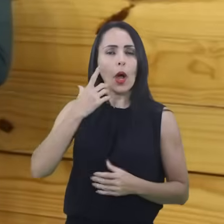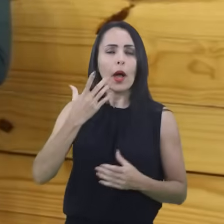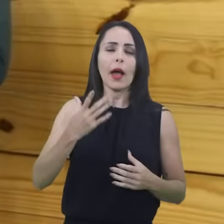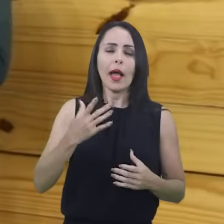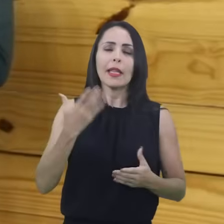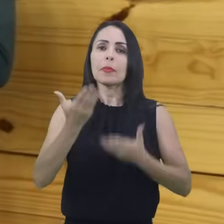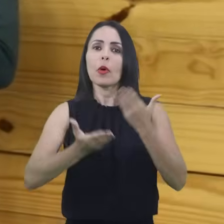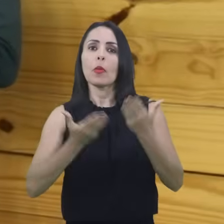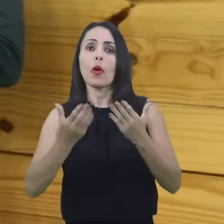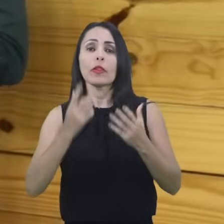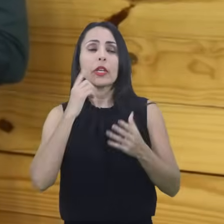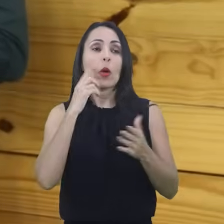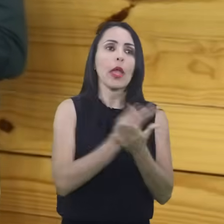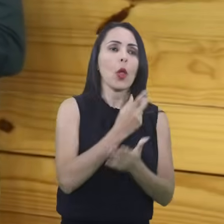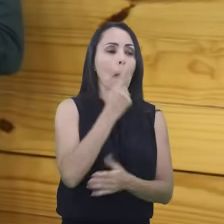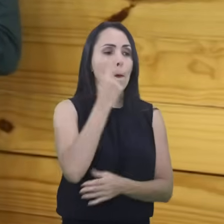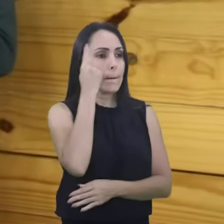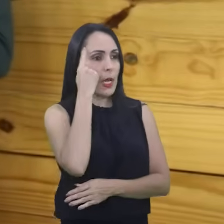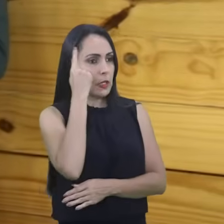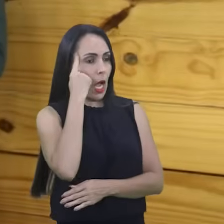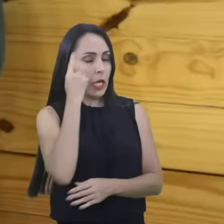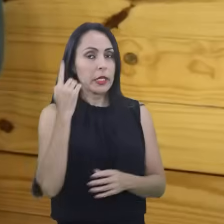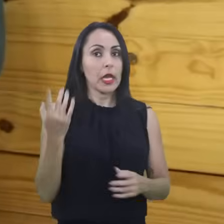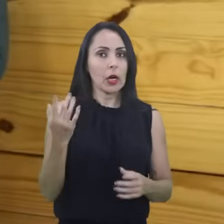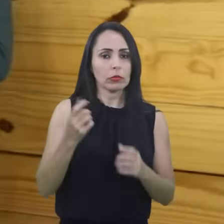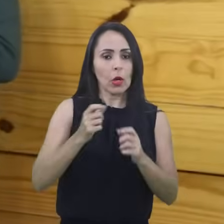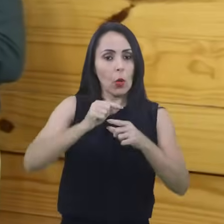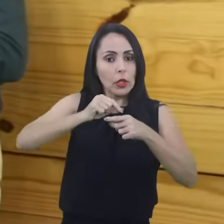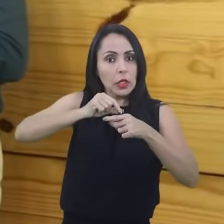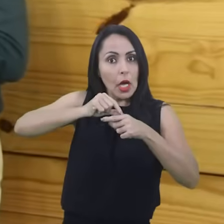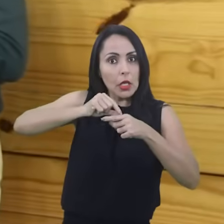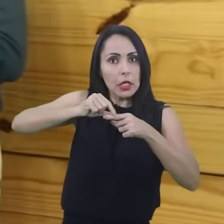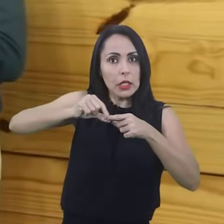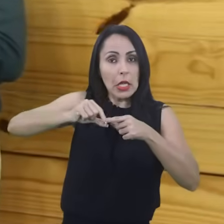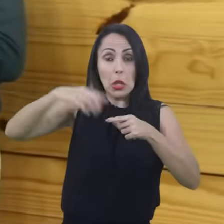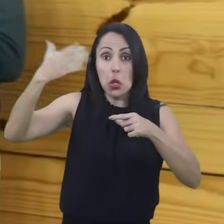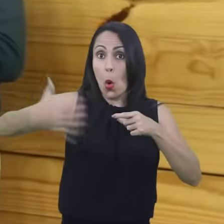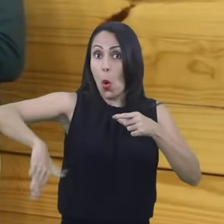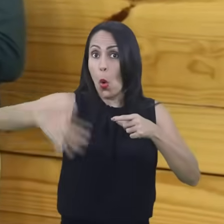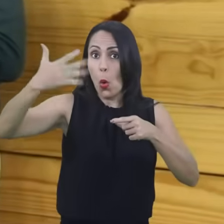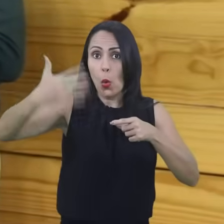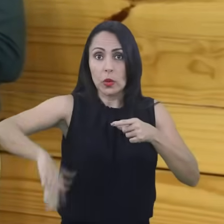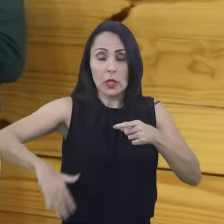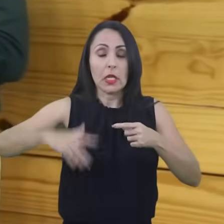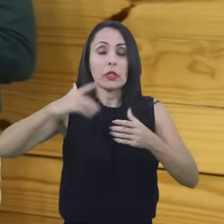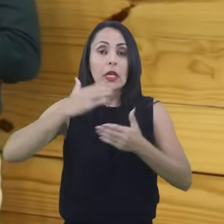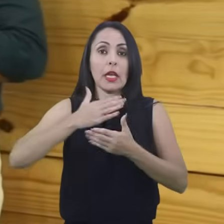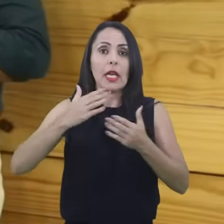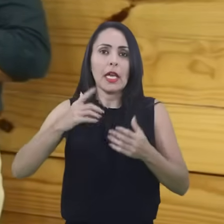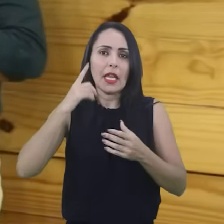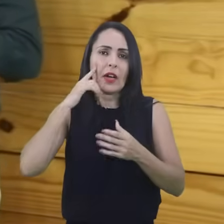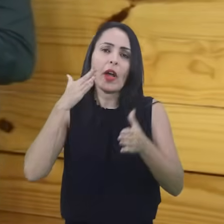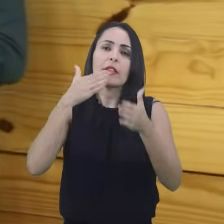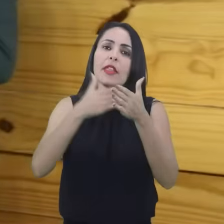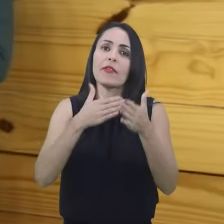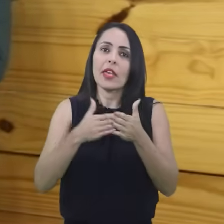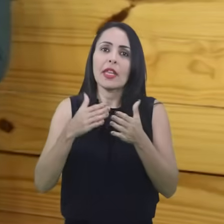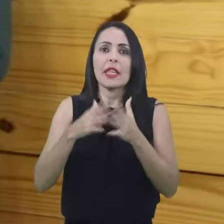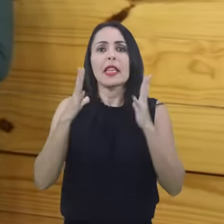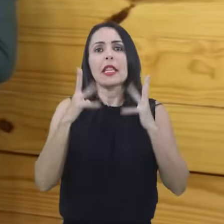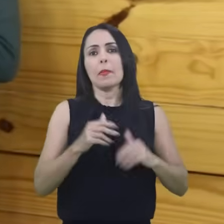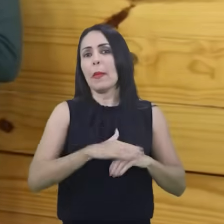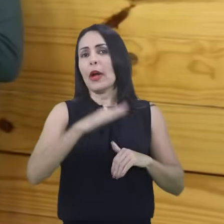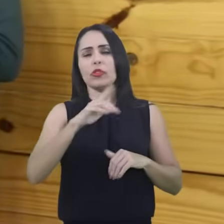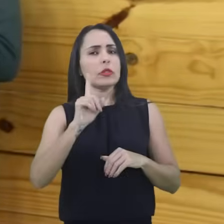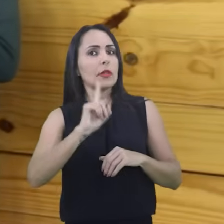né? E é um erro achar que a quantidade, né, exagerada de pasta de dente, de creme dental, ela vai interferir, vai limpar mais,